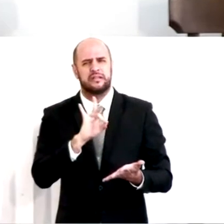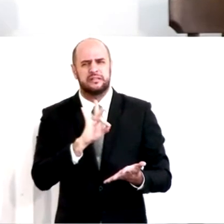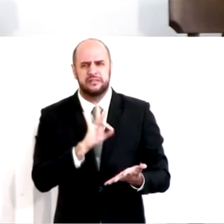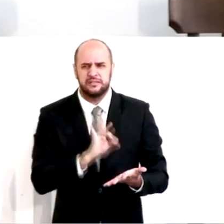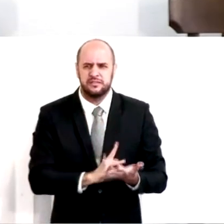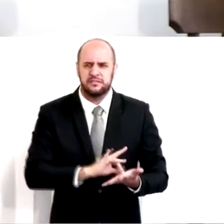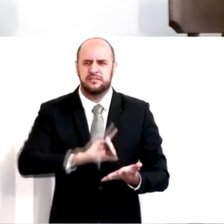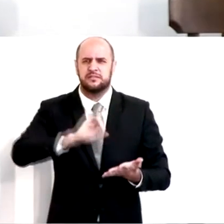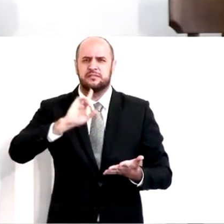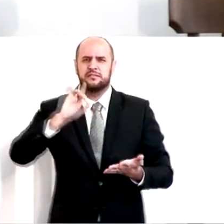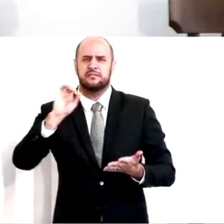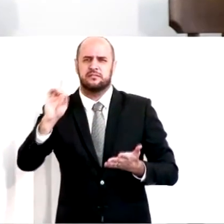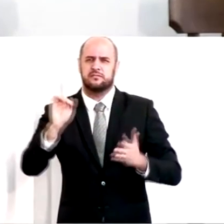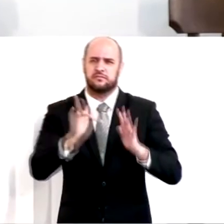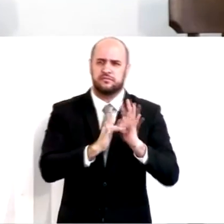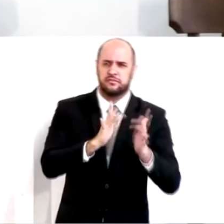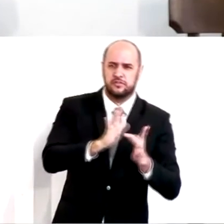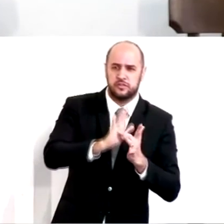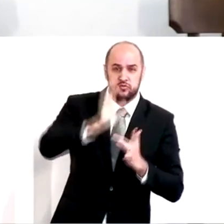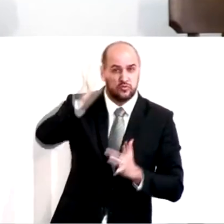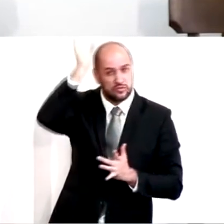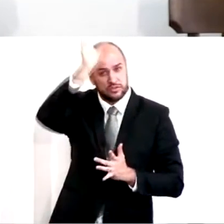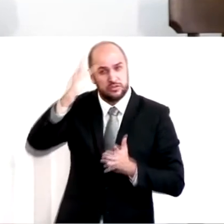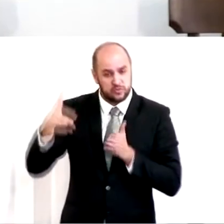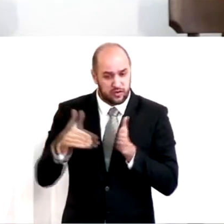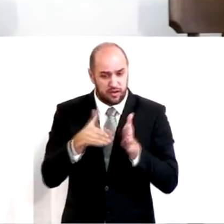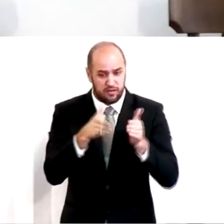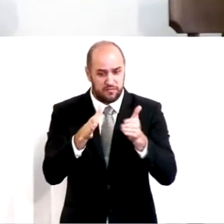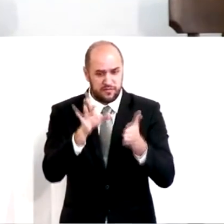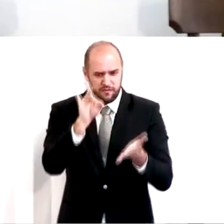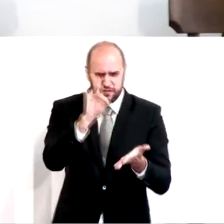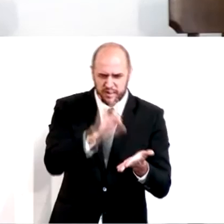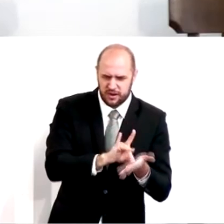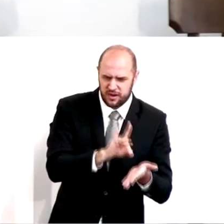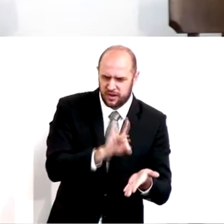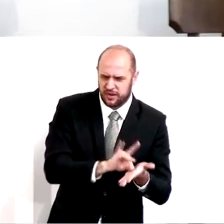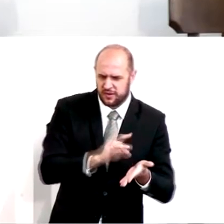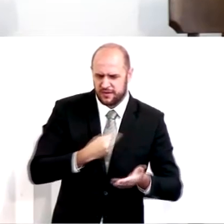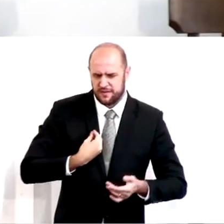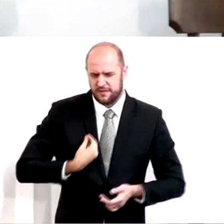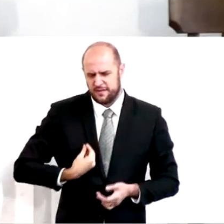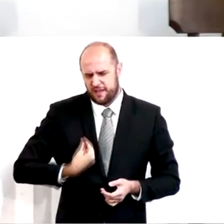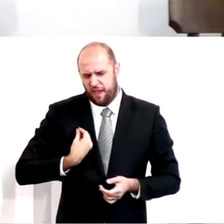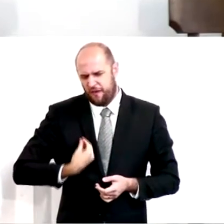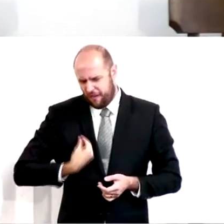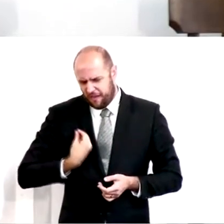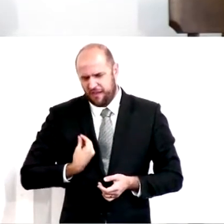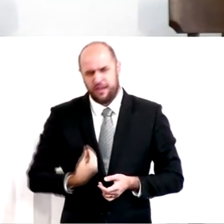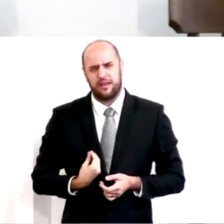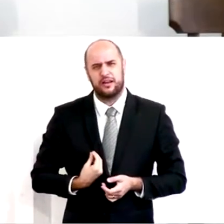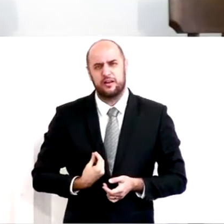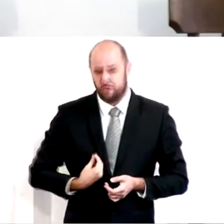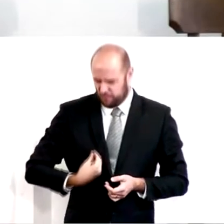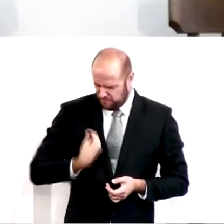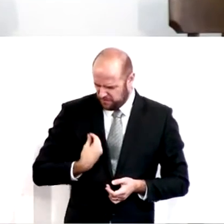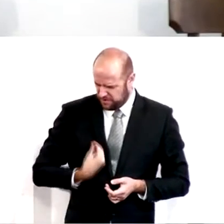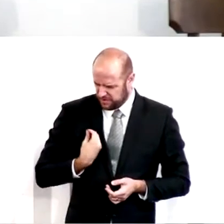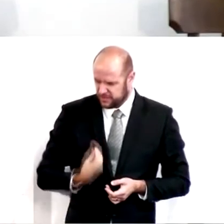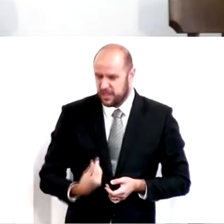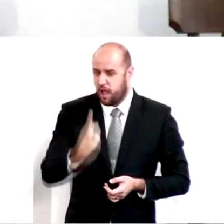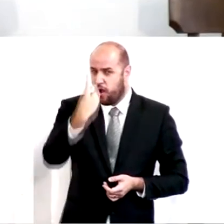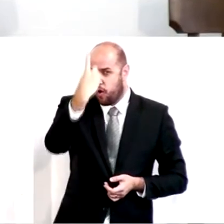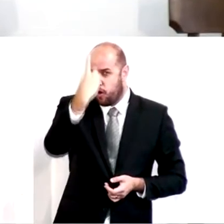Deus, Jesus Cristo, o caminho, a verdade e a vida, a única